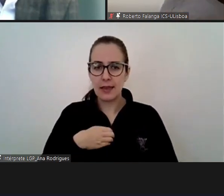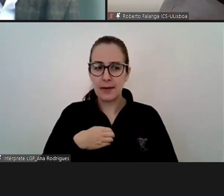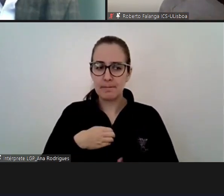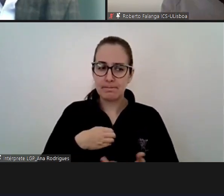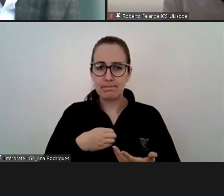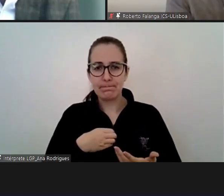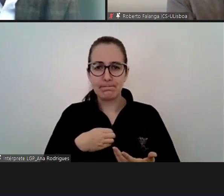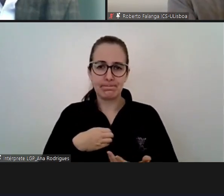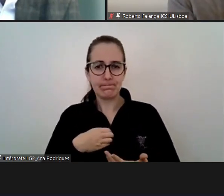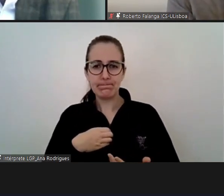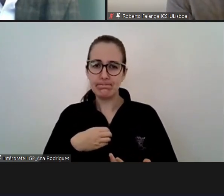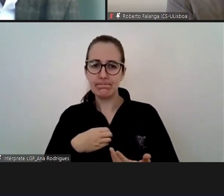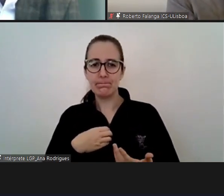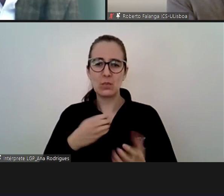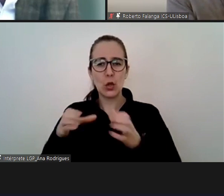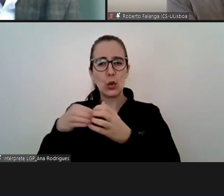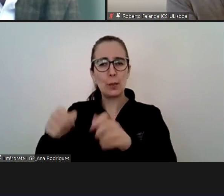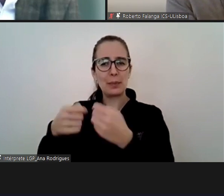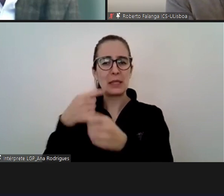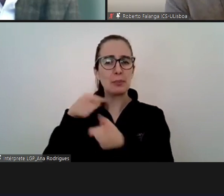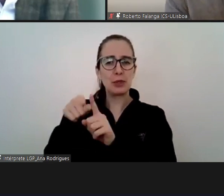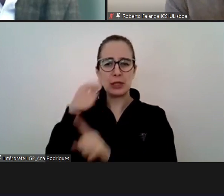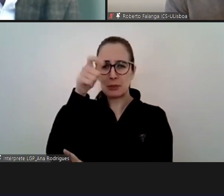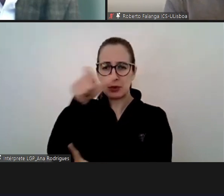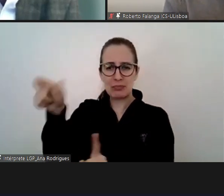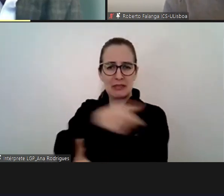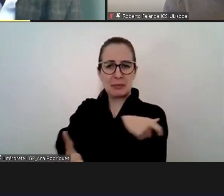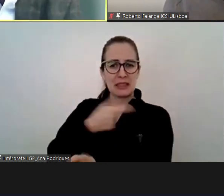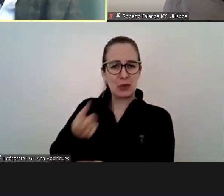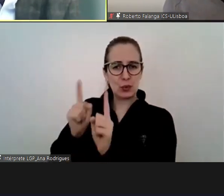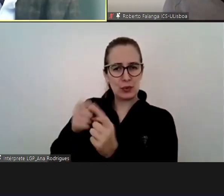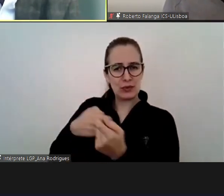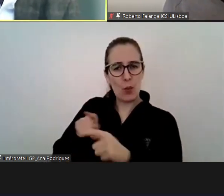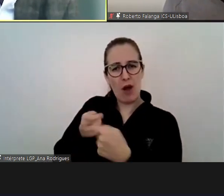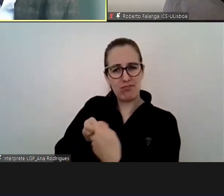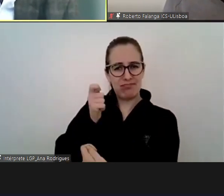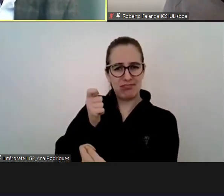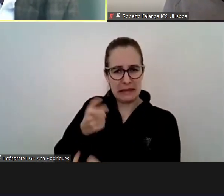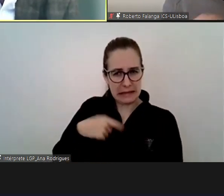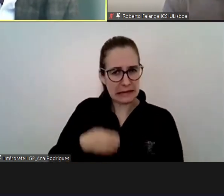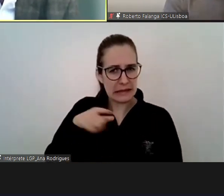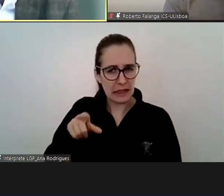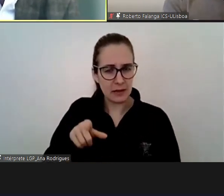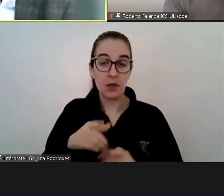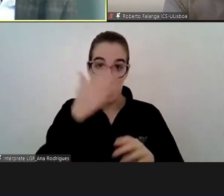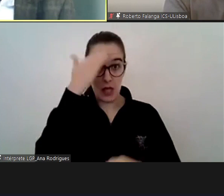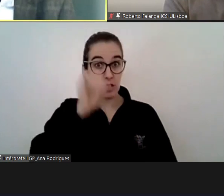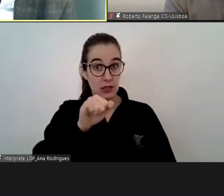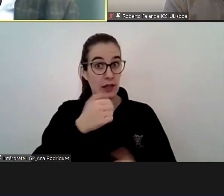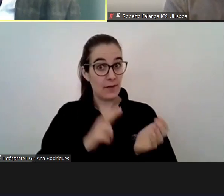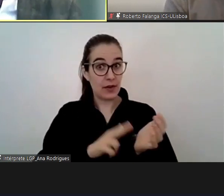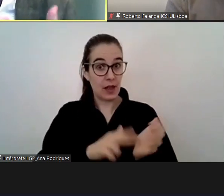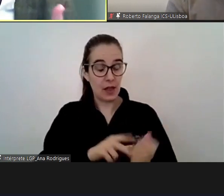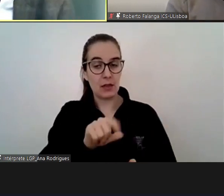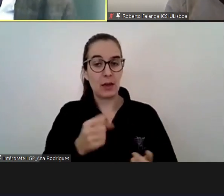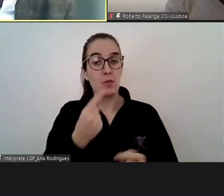menos representadas nos partidos tradicionais. Eu penso que não só isso é verdade, como isso se agrava, se pensarmos até nestas eleições,